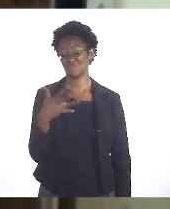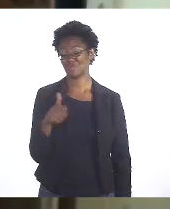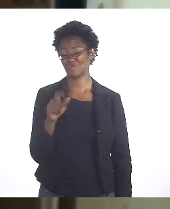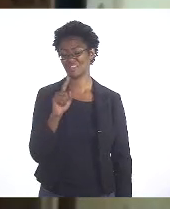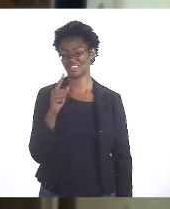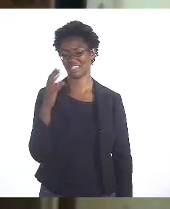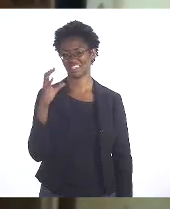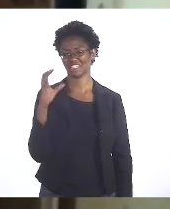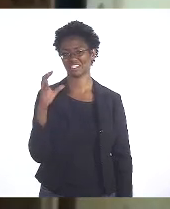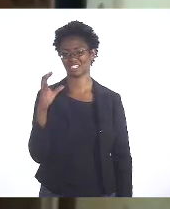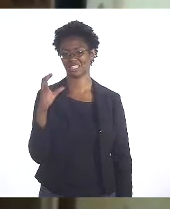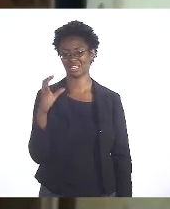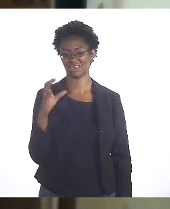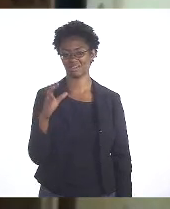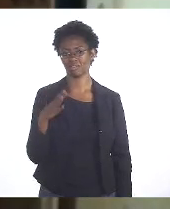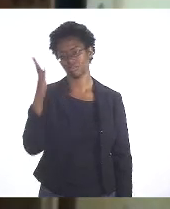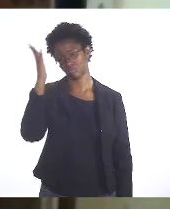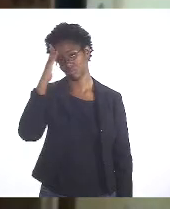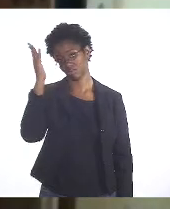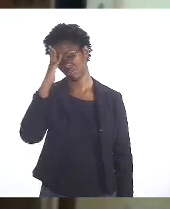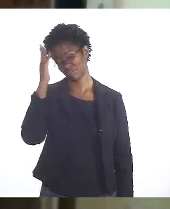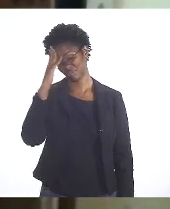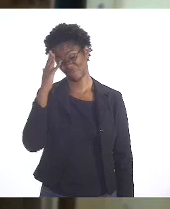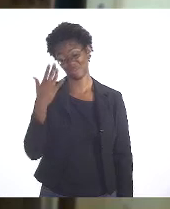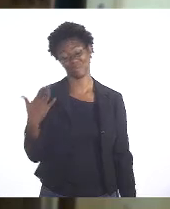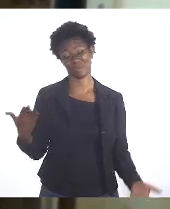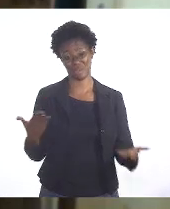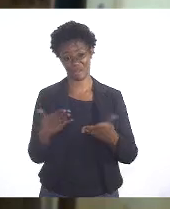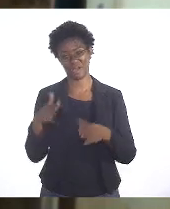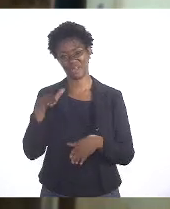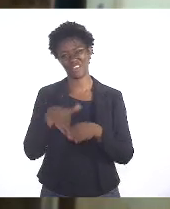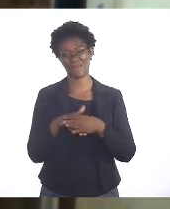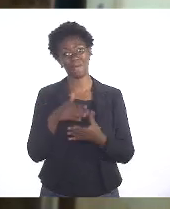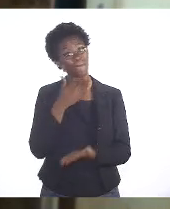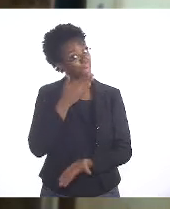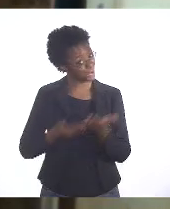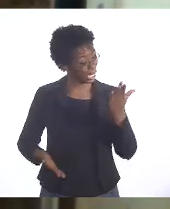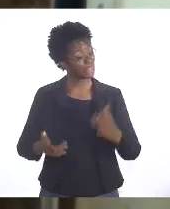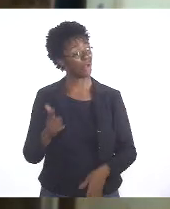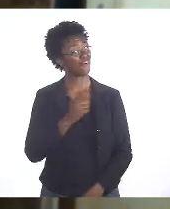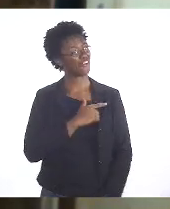que tomou uma coça nessas eleições.